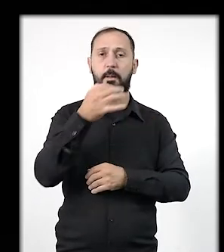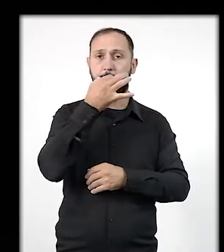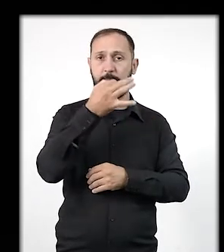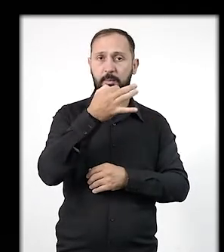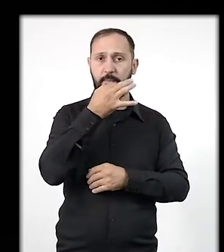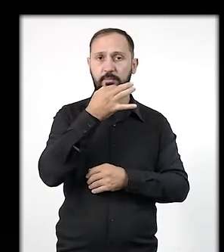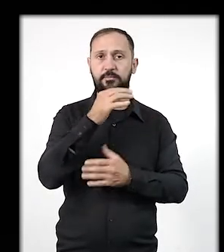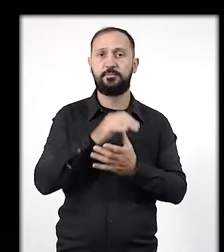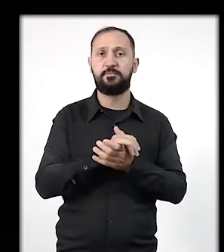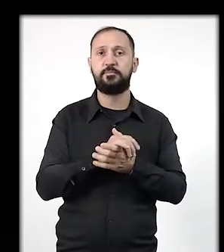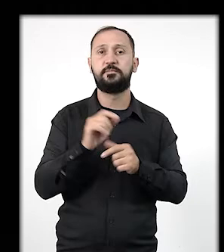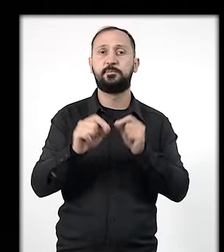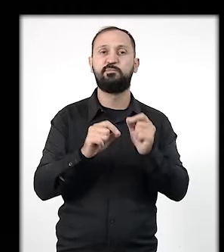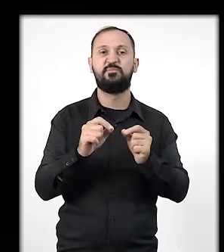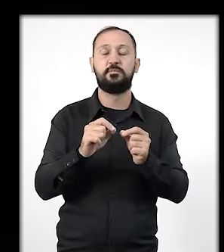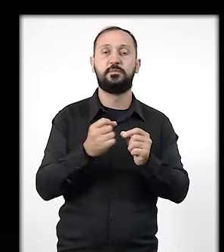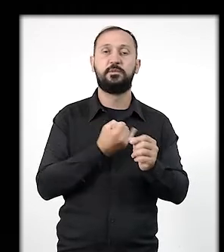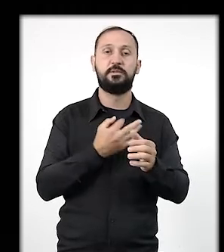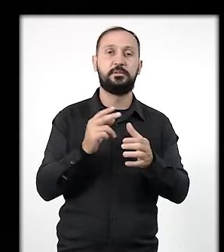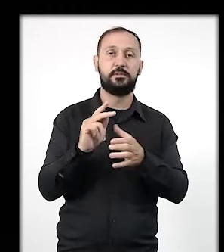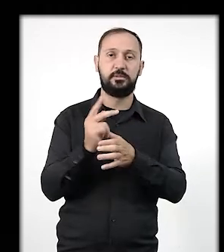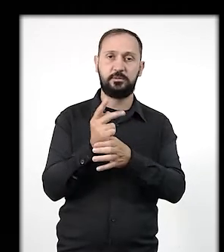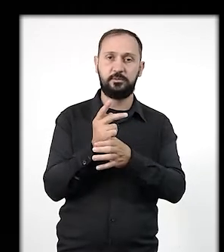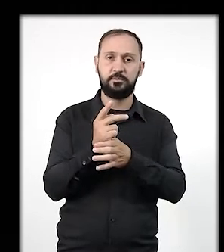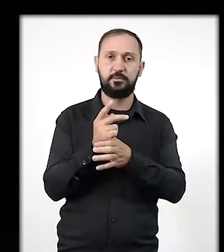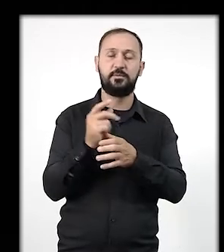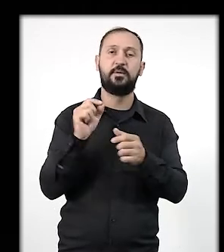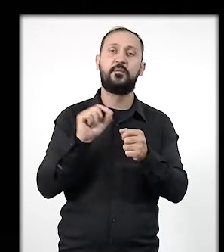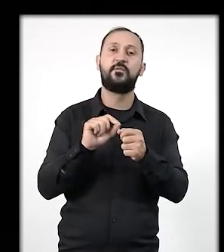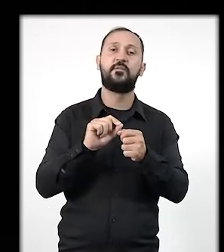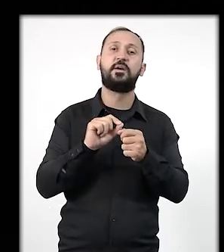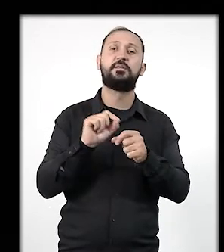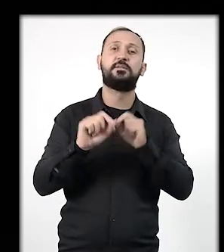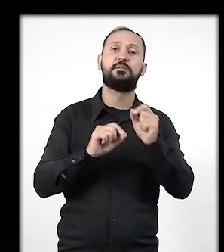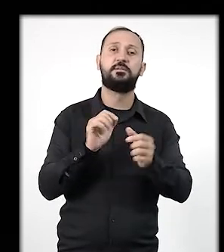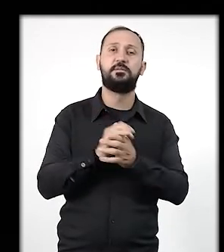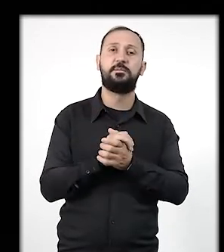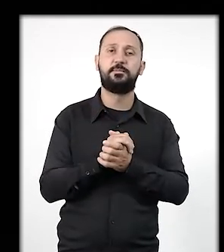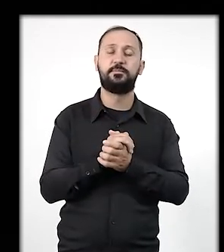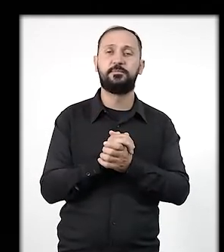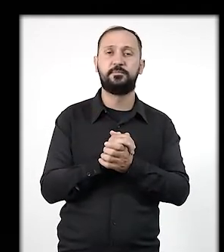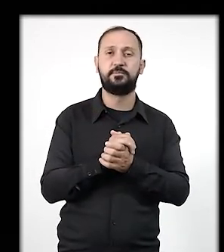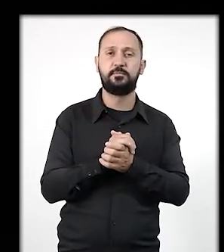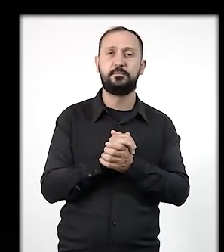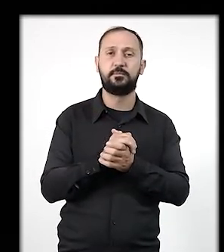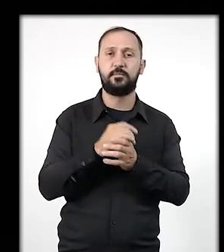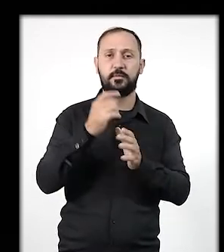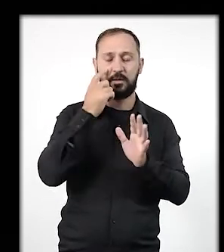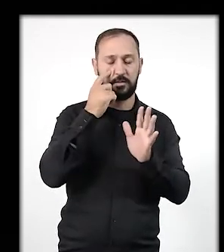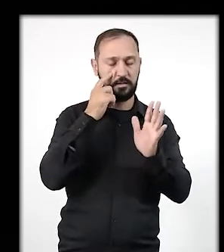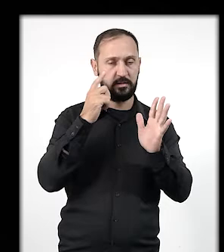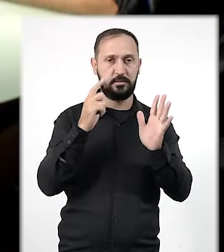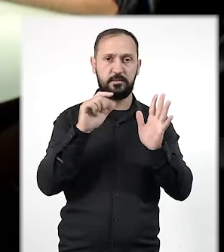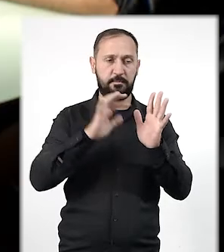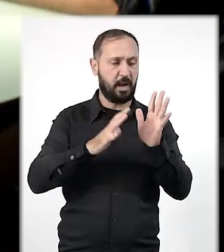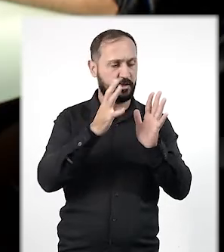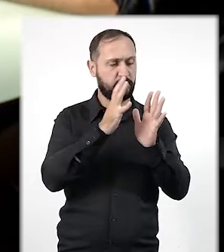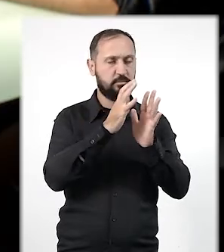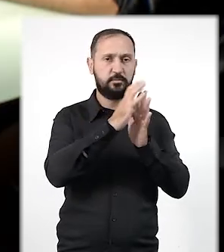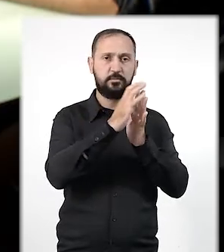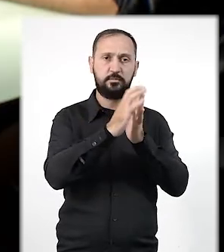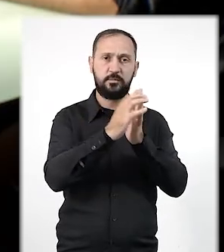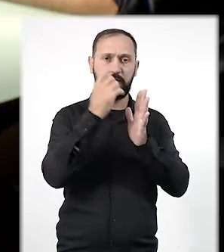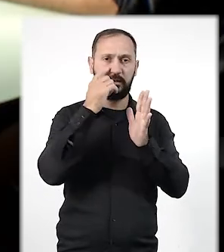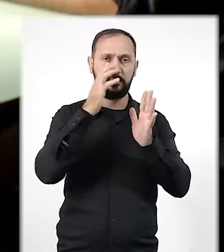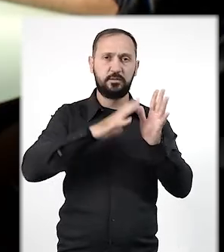proposta de software, onde esse algoritmo ele faz a binarização das imagens e consegue